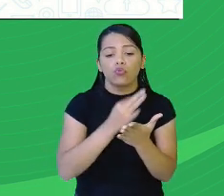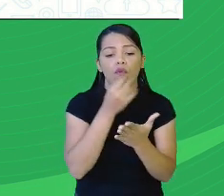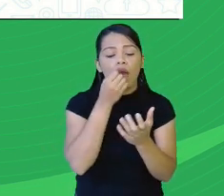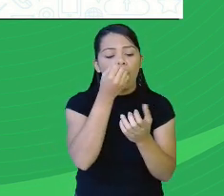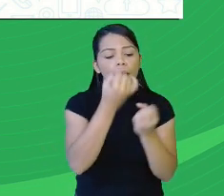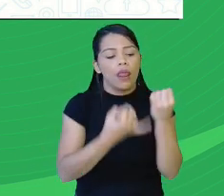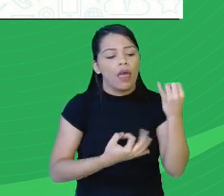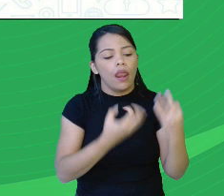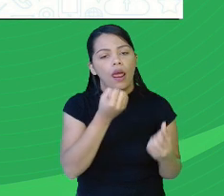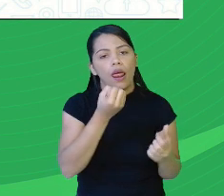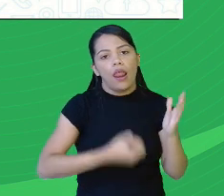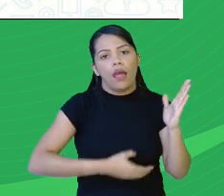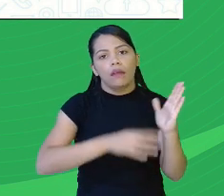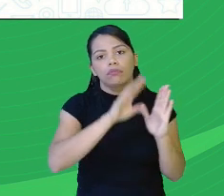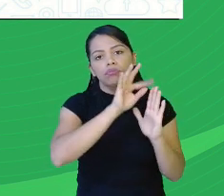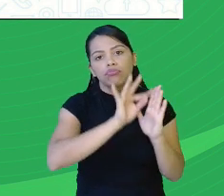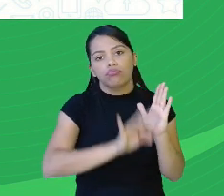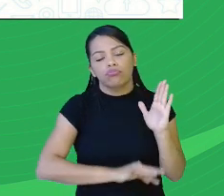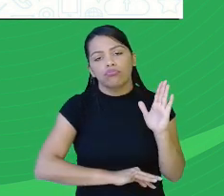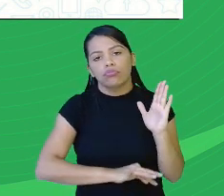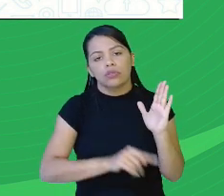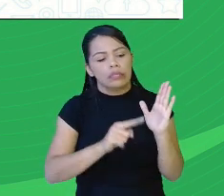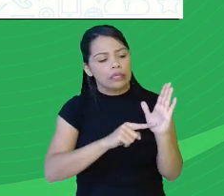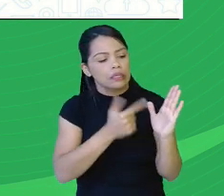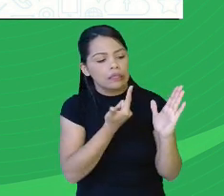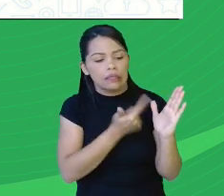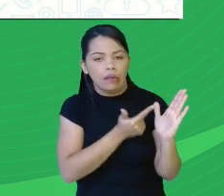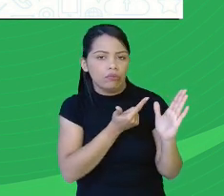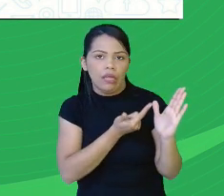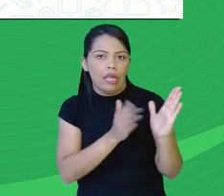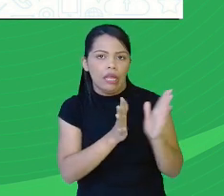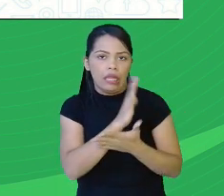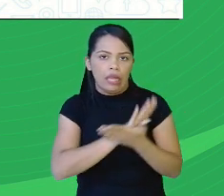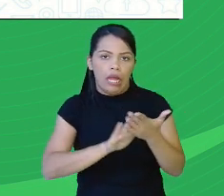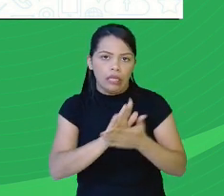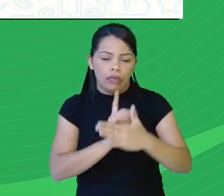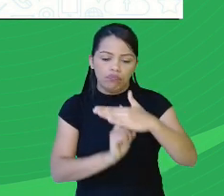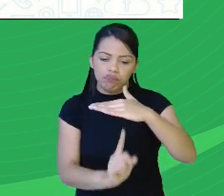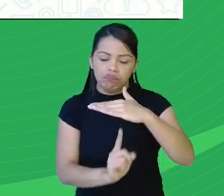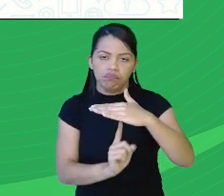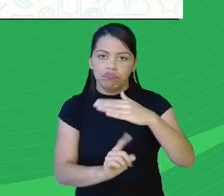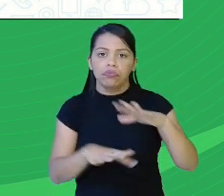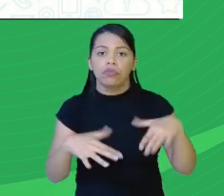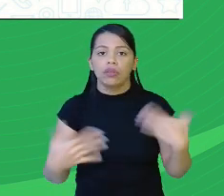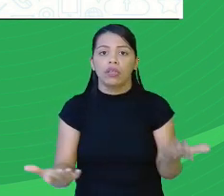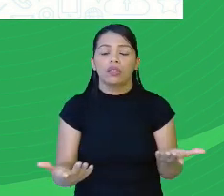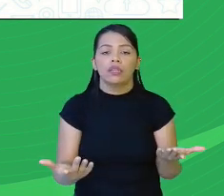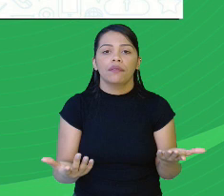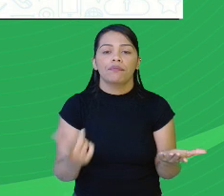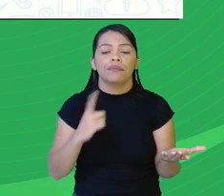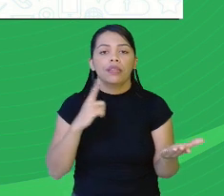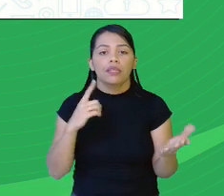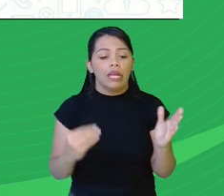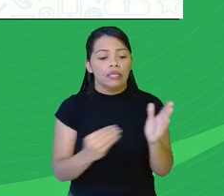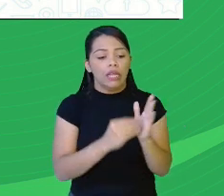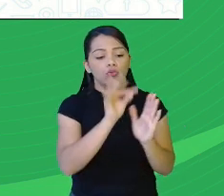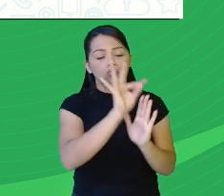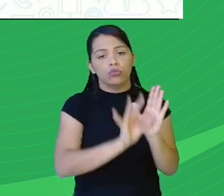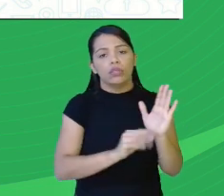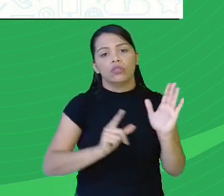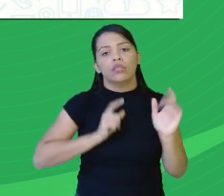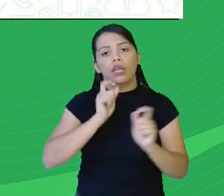sem citar nenhuma personagem. Aqui a análise crítica sobre contextos